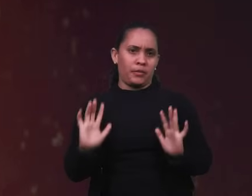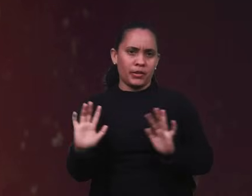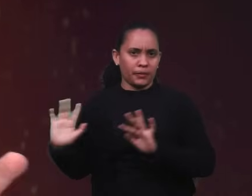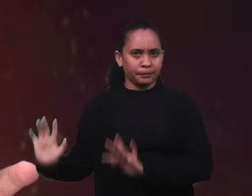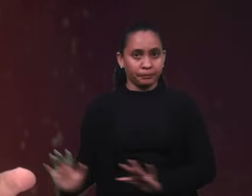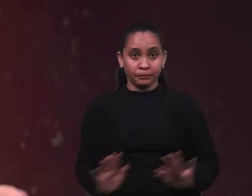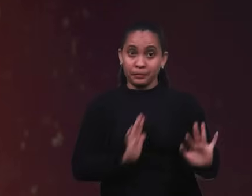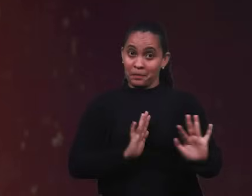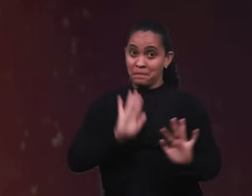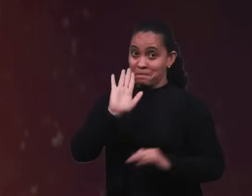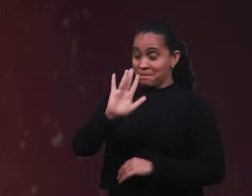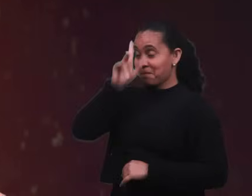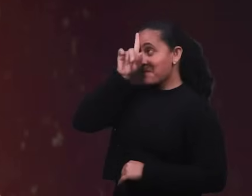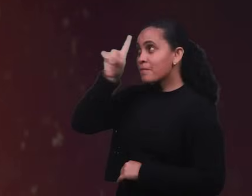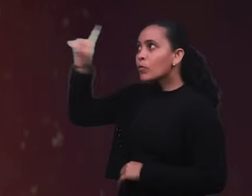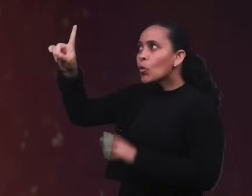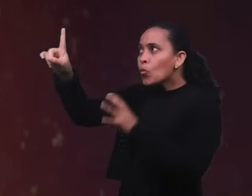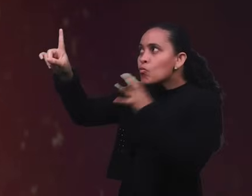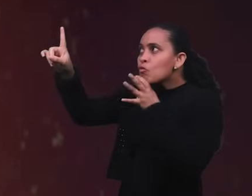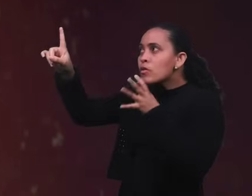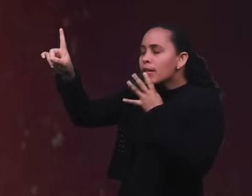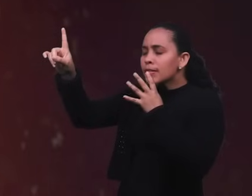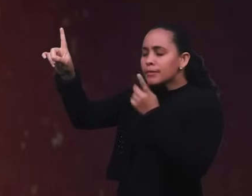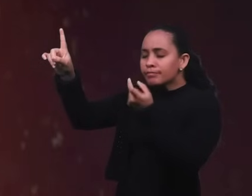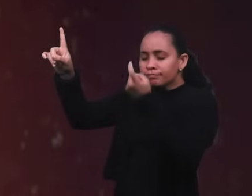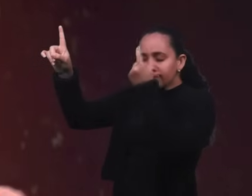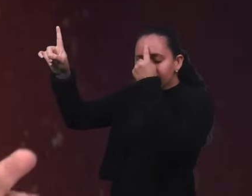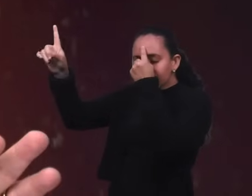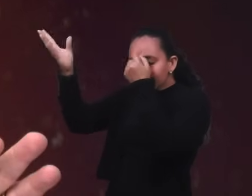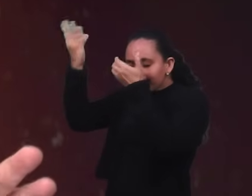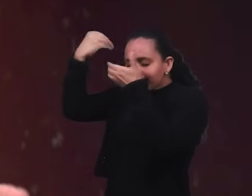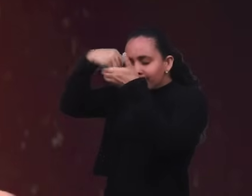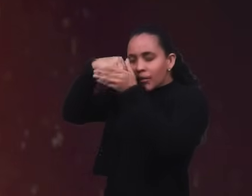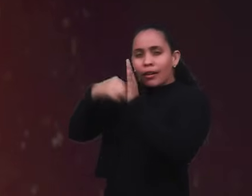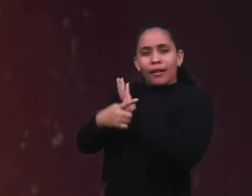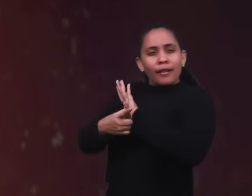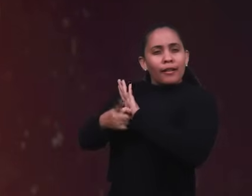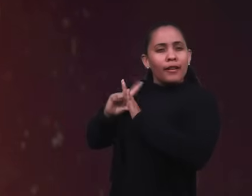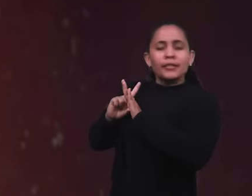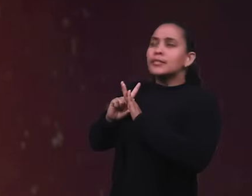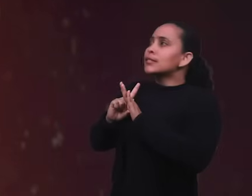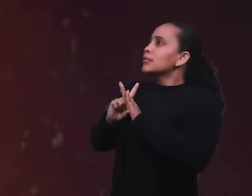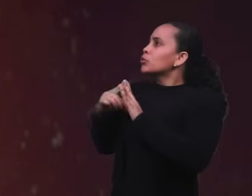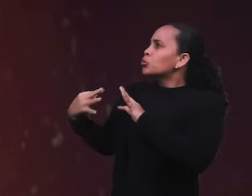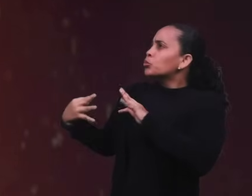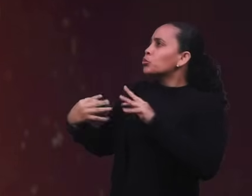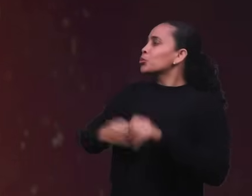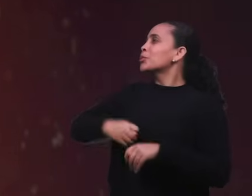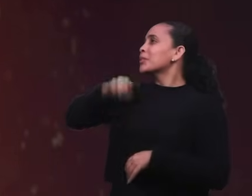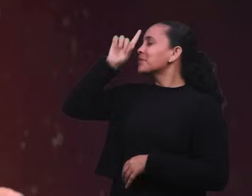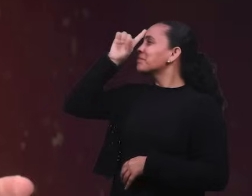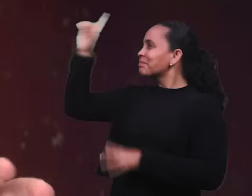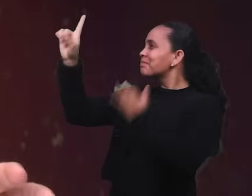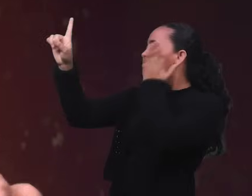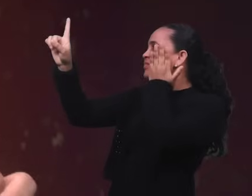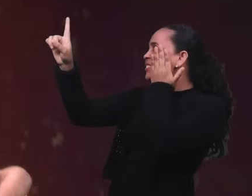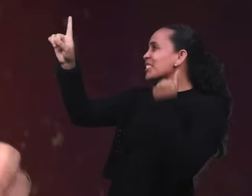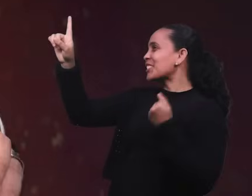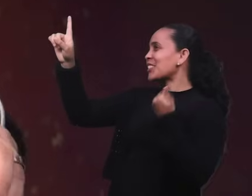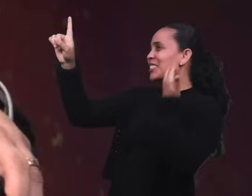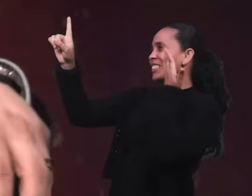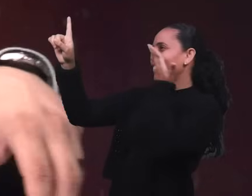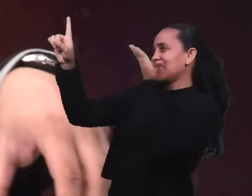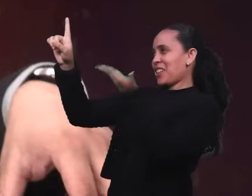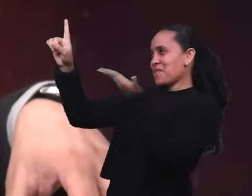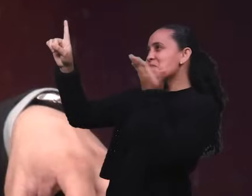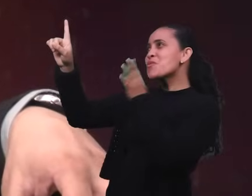humano. Mas o Senhor não, o Senhor conhece o nosso pensamento. Por isso o texto, antes que eu fale, tudo o Senhor conhece. Poder O Senhor ele tem essa onisciência, ele